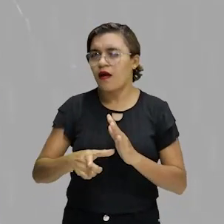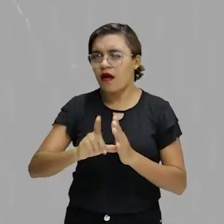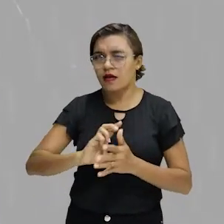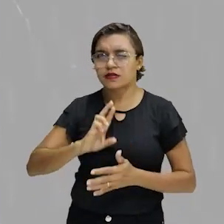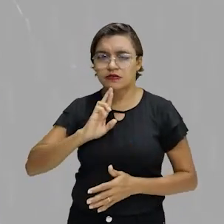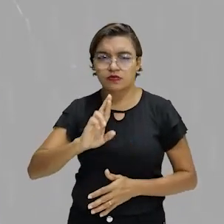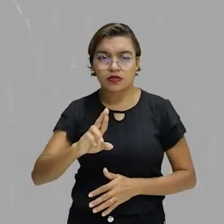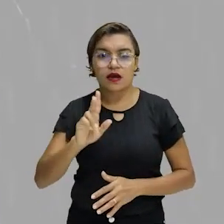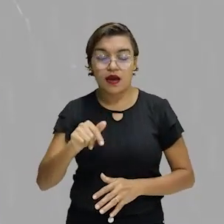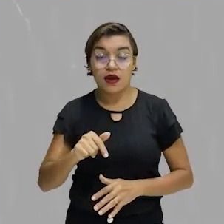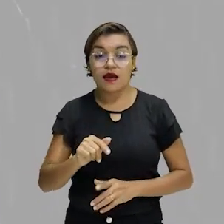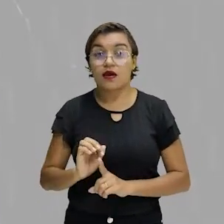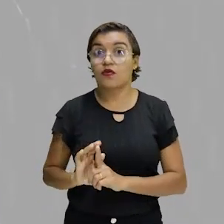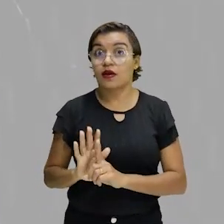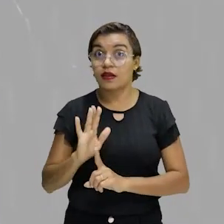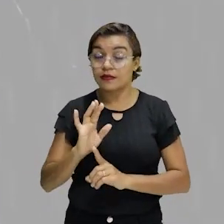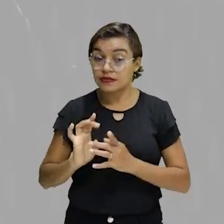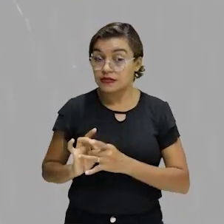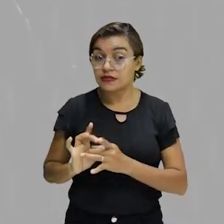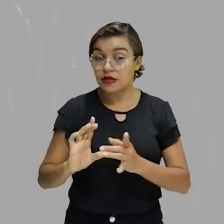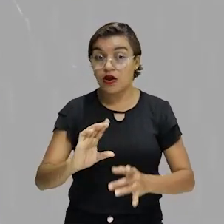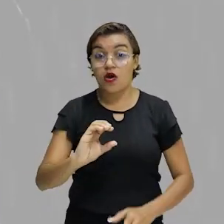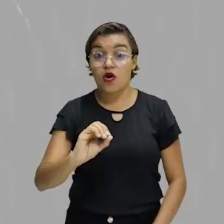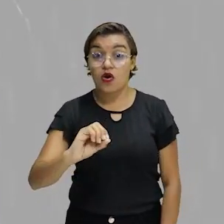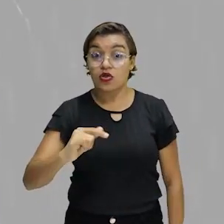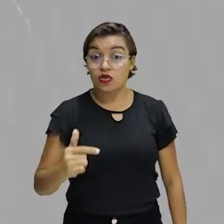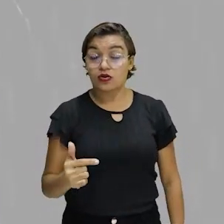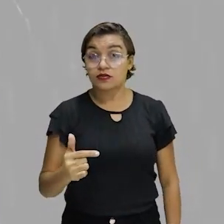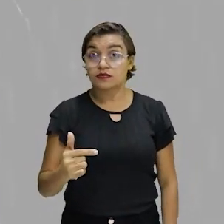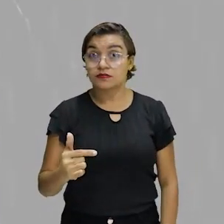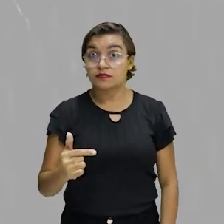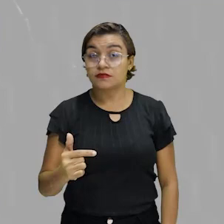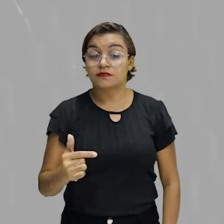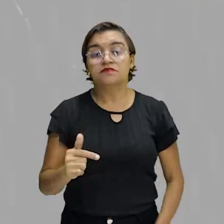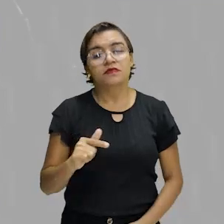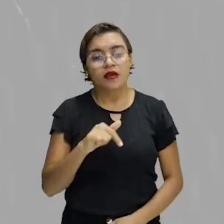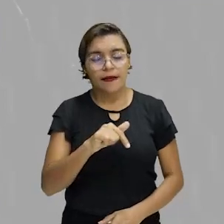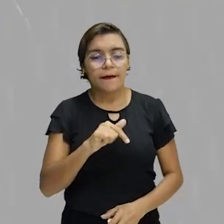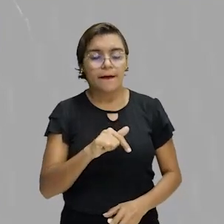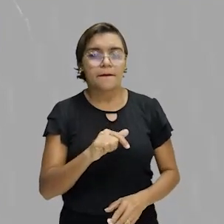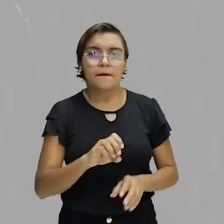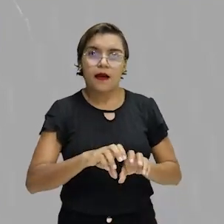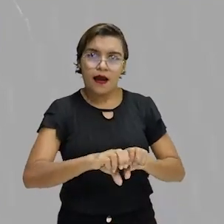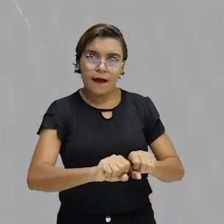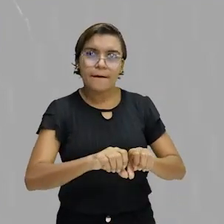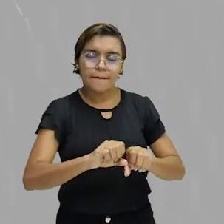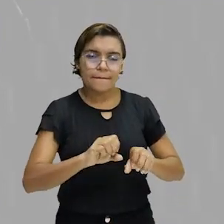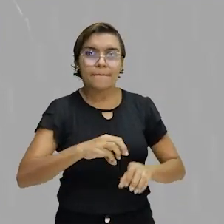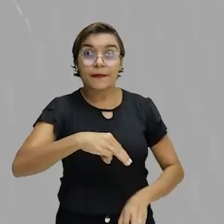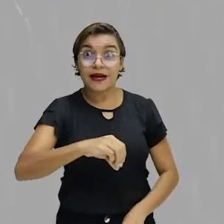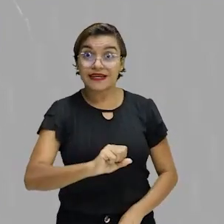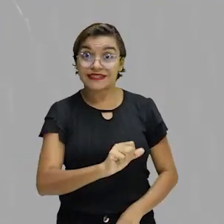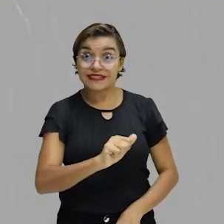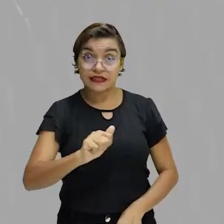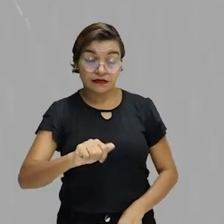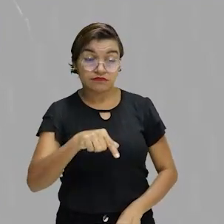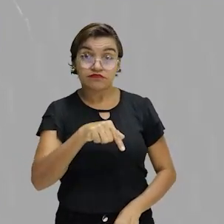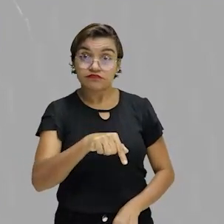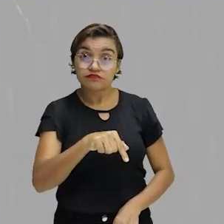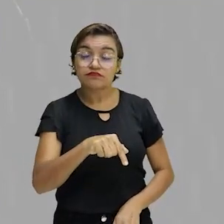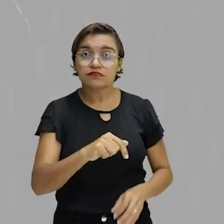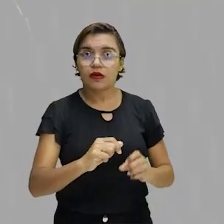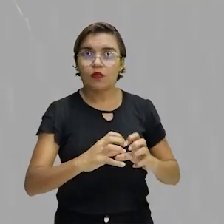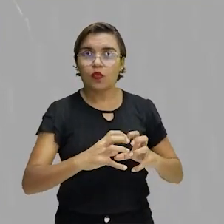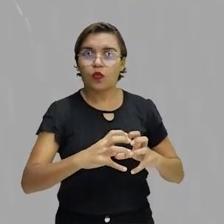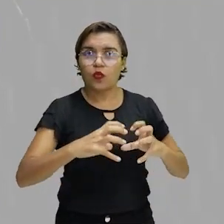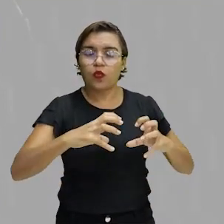né é a liberação do gás oxigênio que inicialmente vai fazer com que a massa cresça mas devido ao aquecimento essa